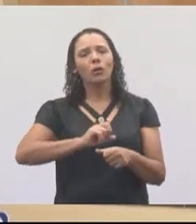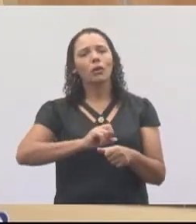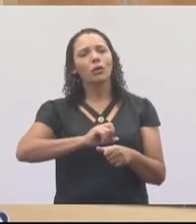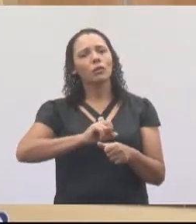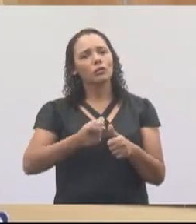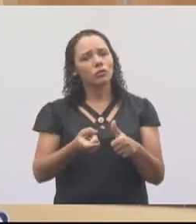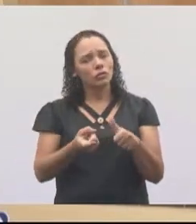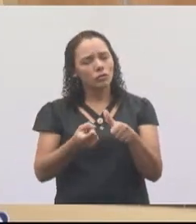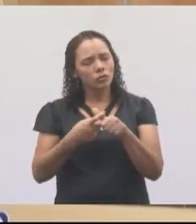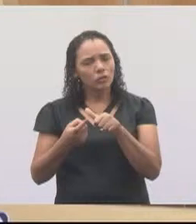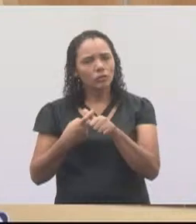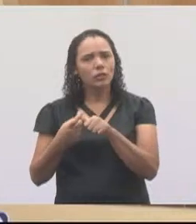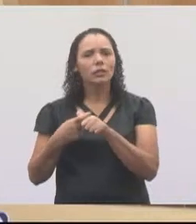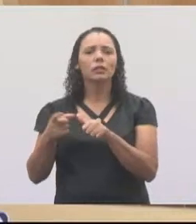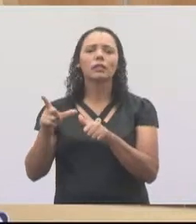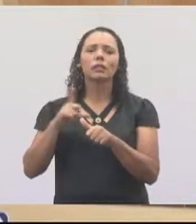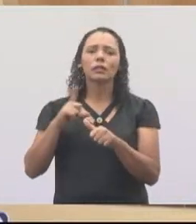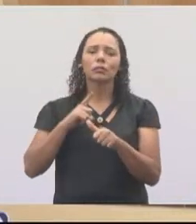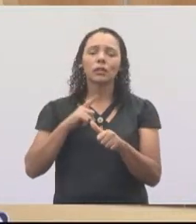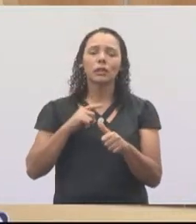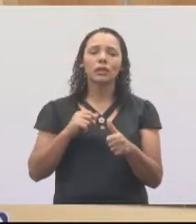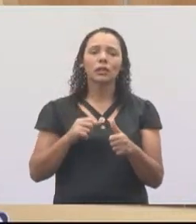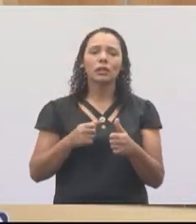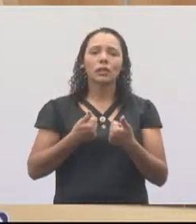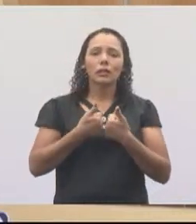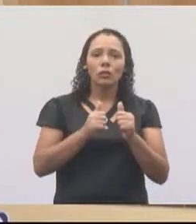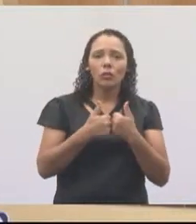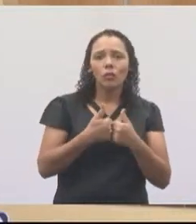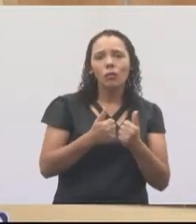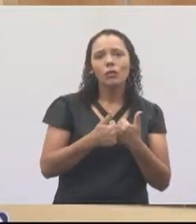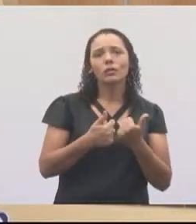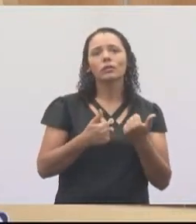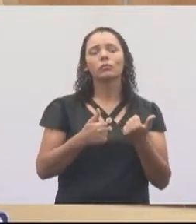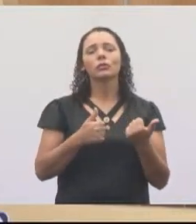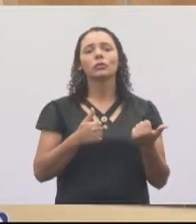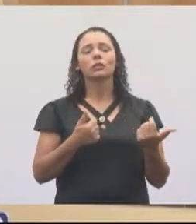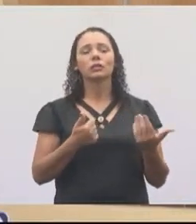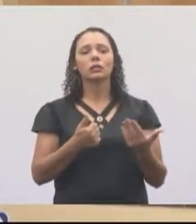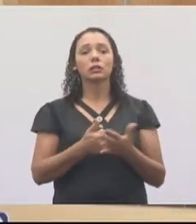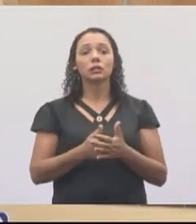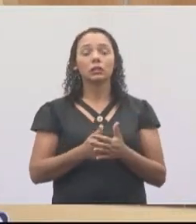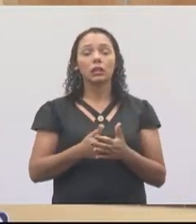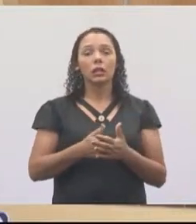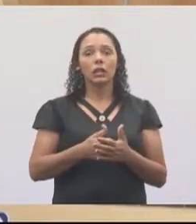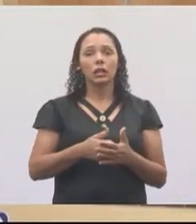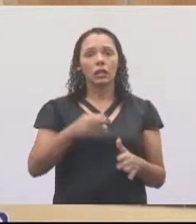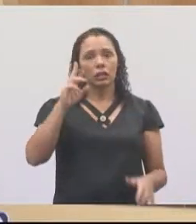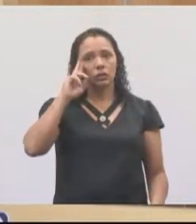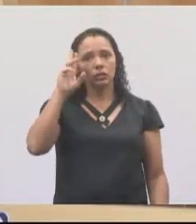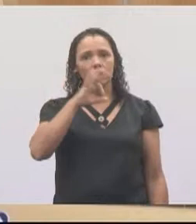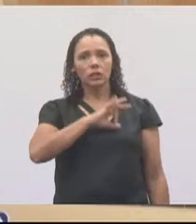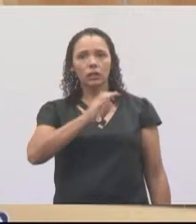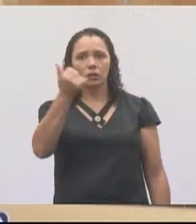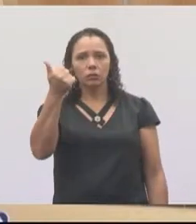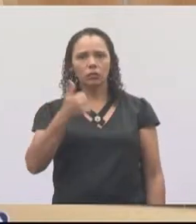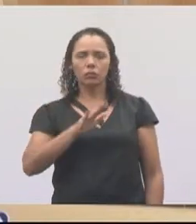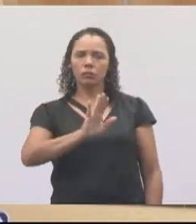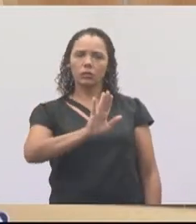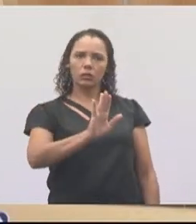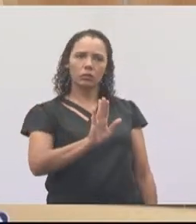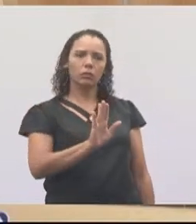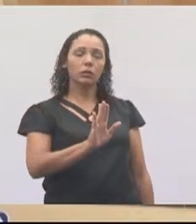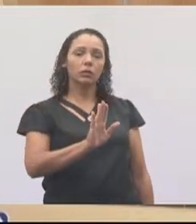acertar ainda, aí eu tenho o transporte. Ele virou para mim e falou assim: não, calma